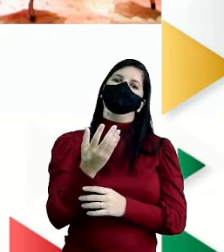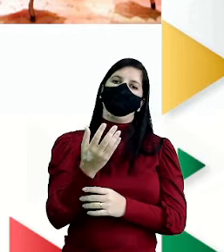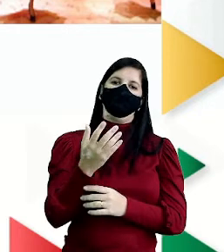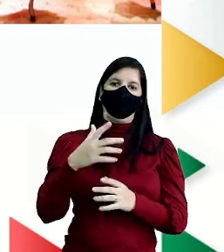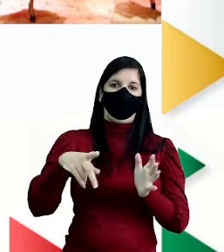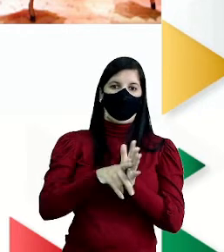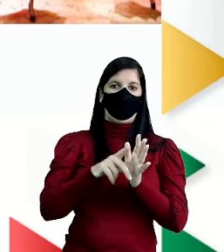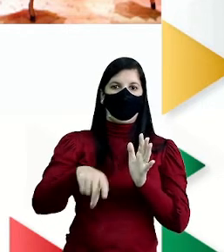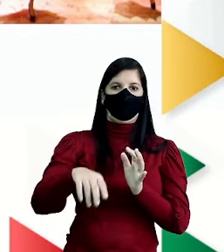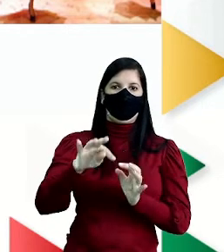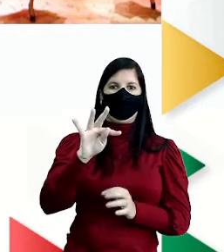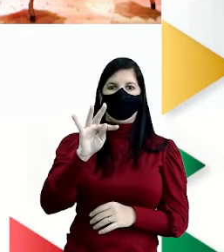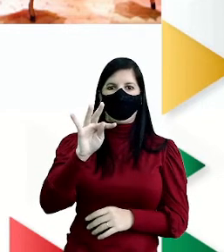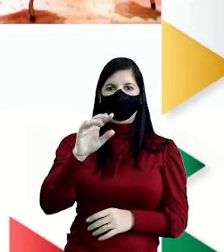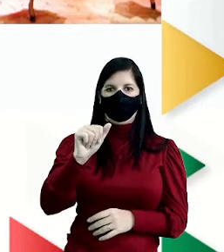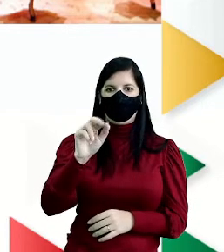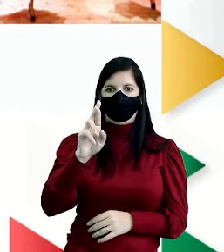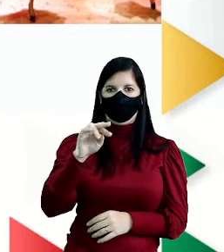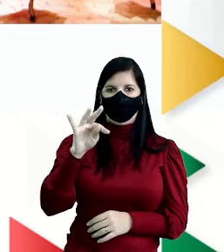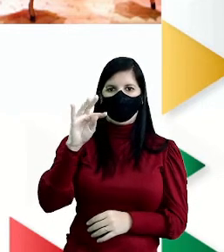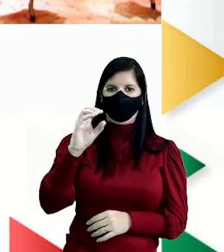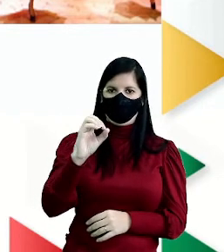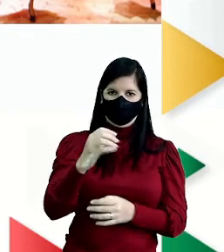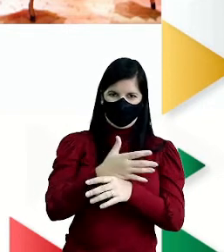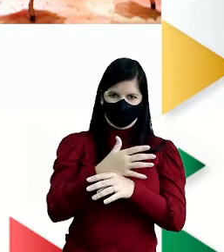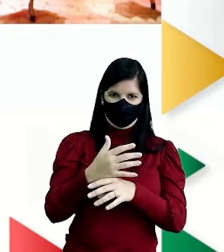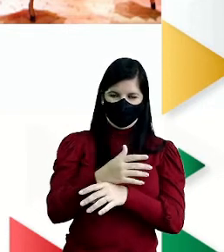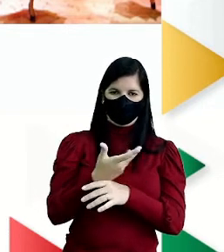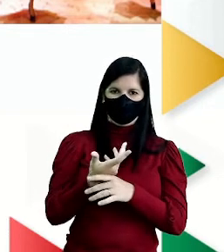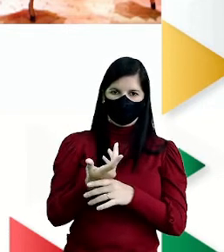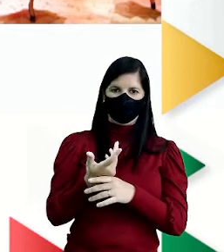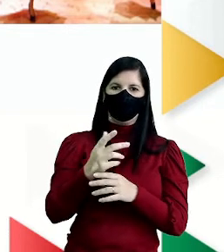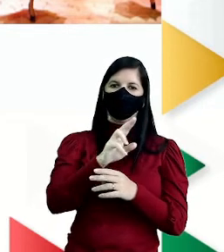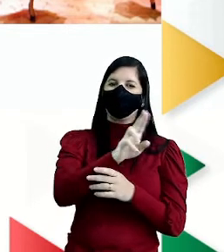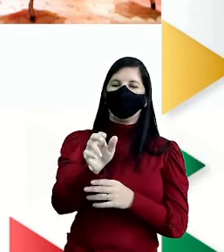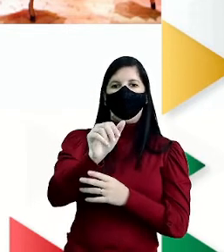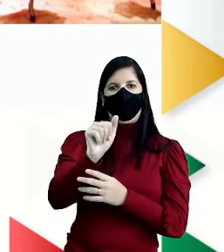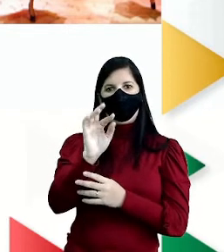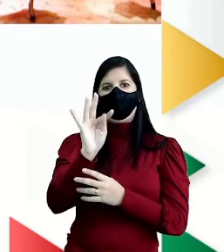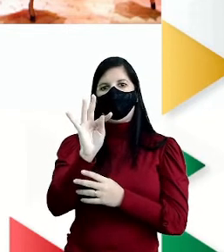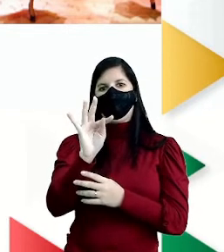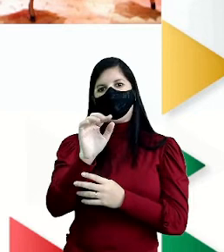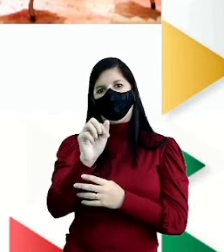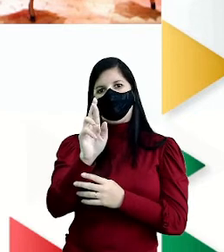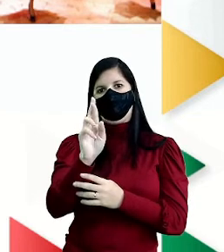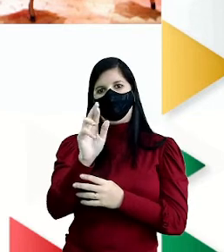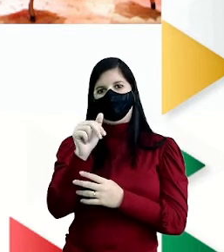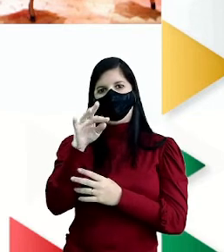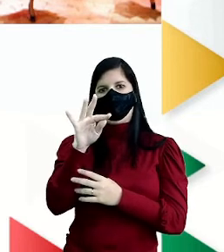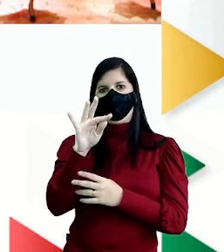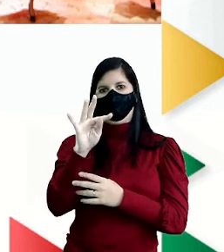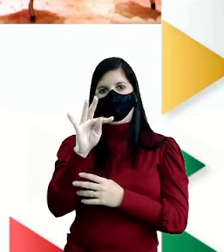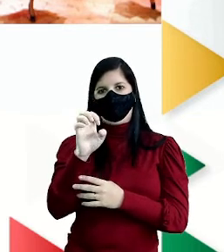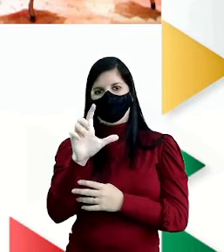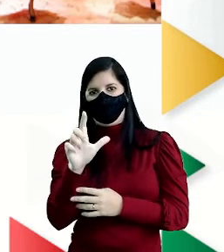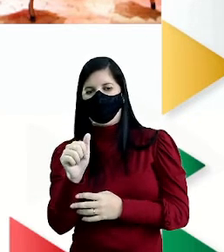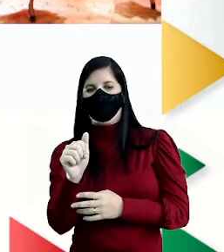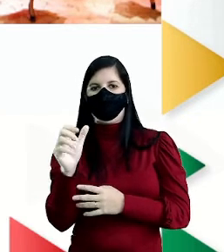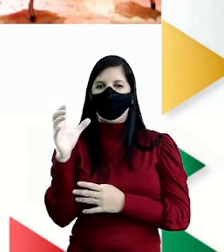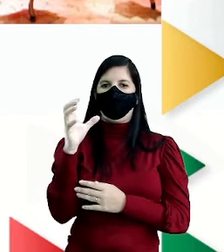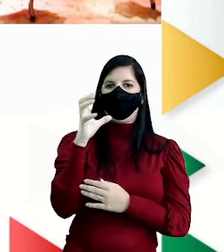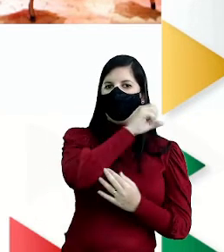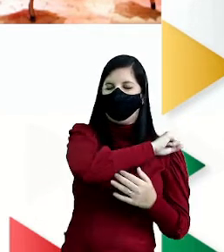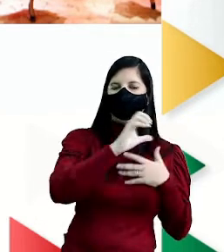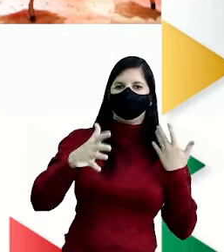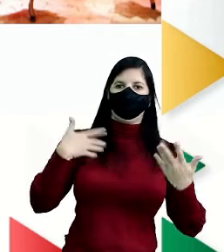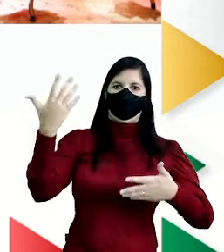corte de Taranto, né, na Itália, chamada a tarantela. Ela é rápida e alegre. Diz a lenda que